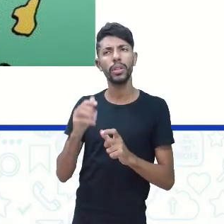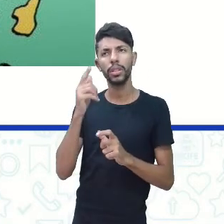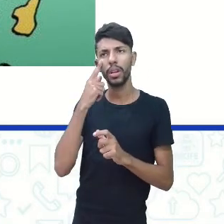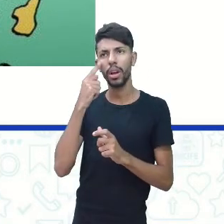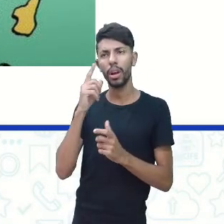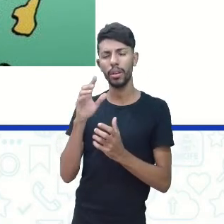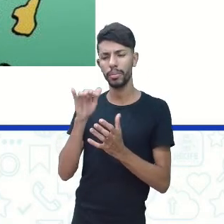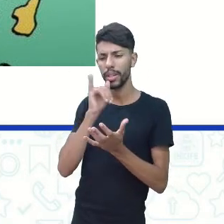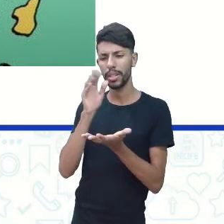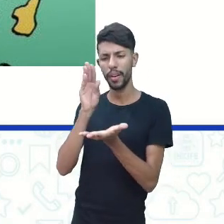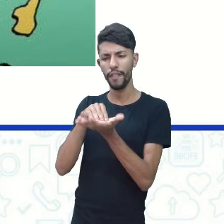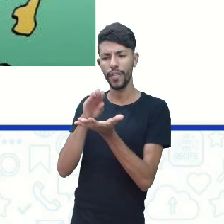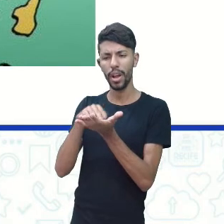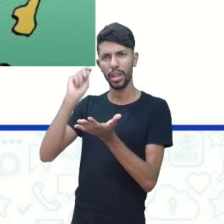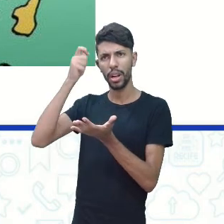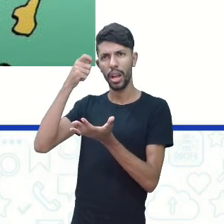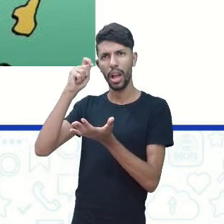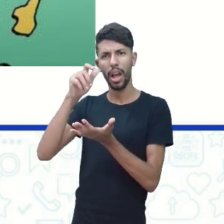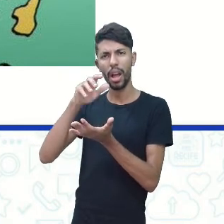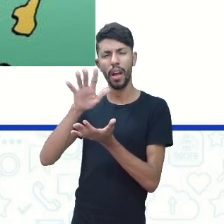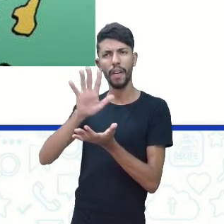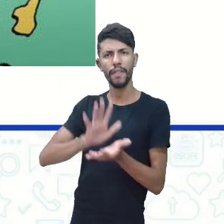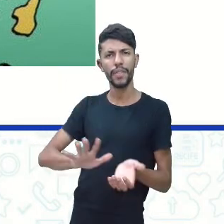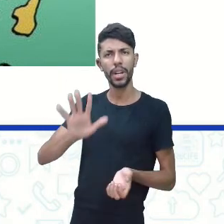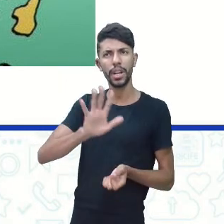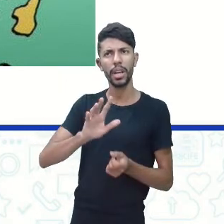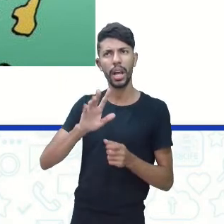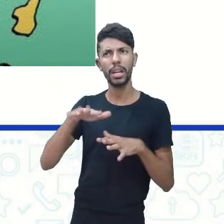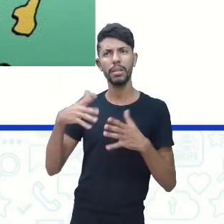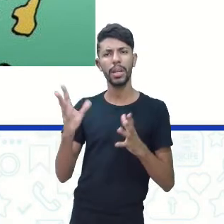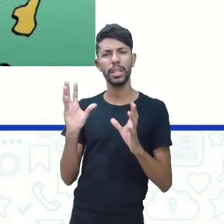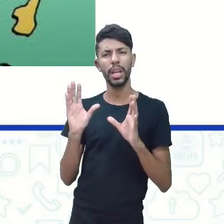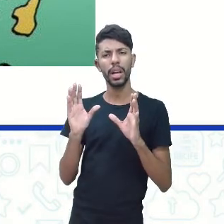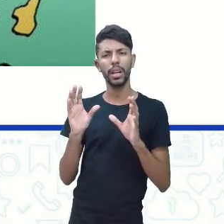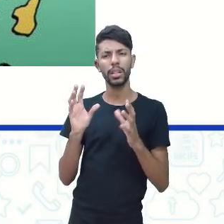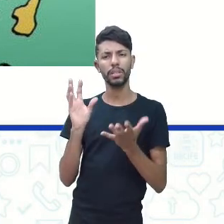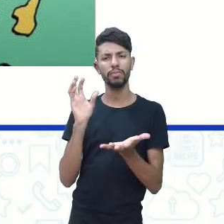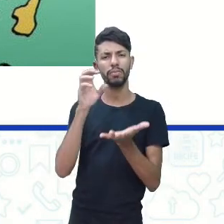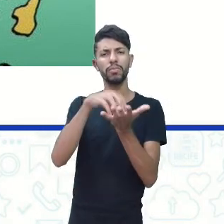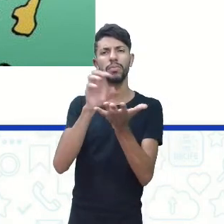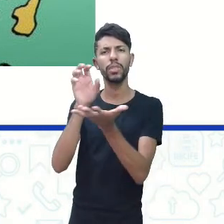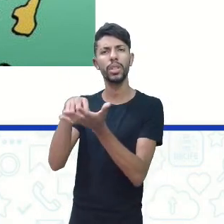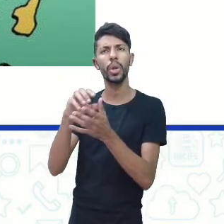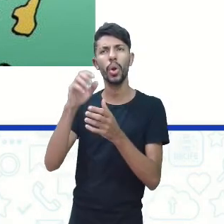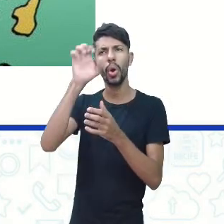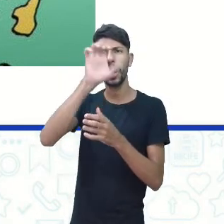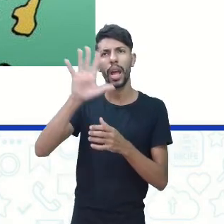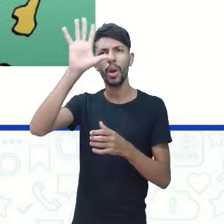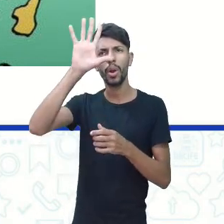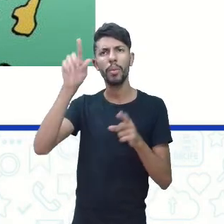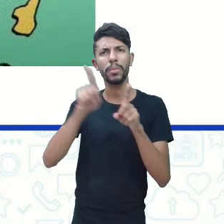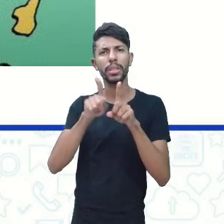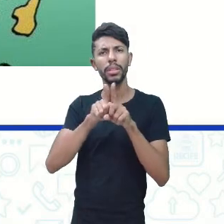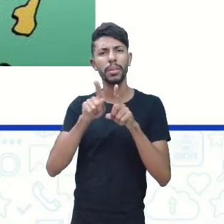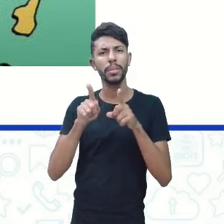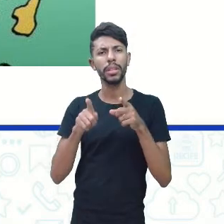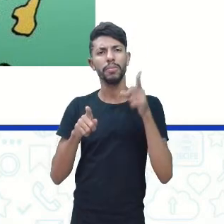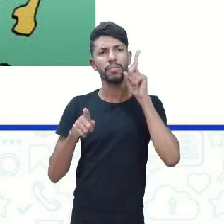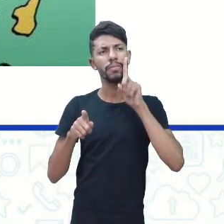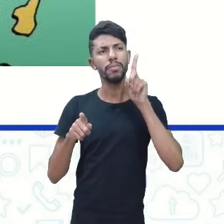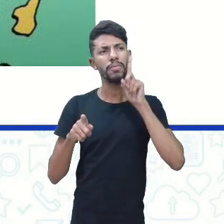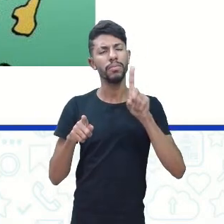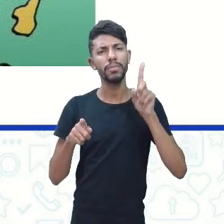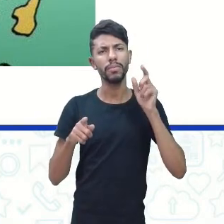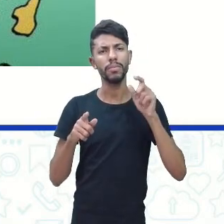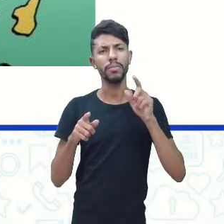no continente europeu como na América do Norte. E aí, professora Vanessa, o que podemos dizer sobre